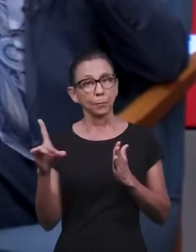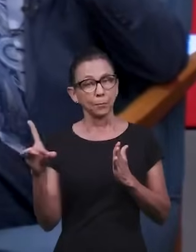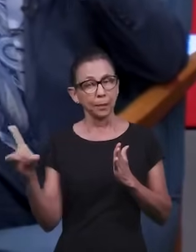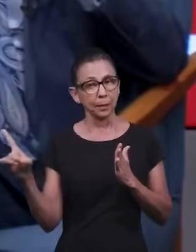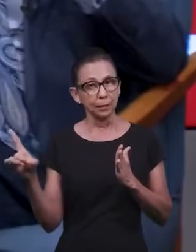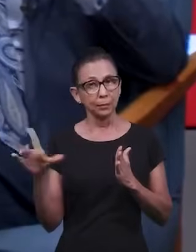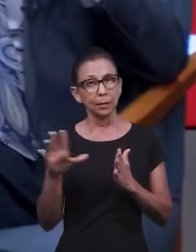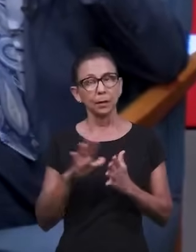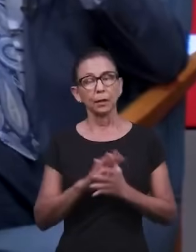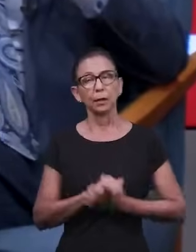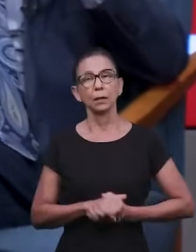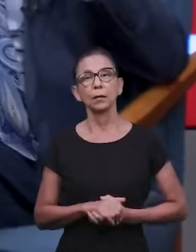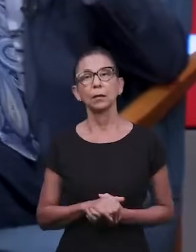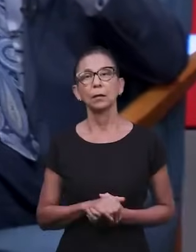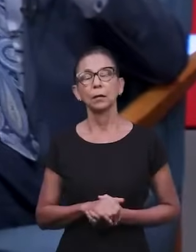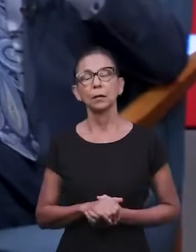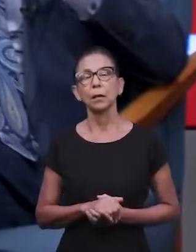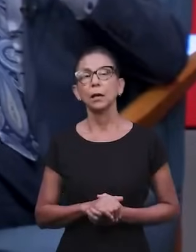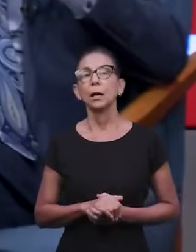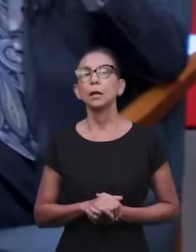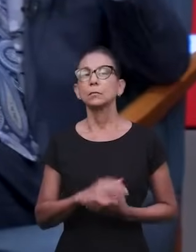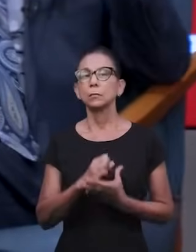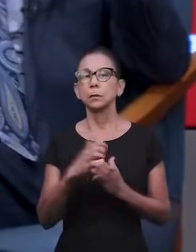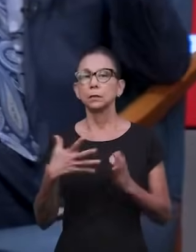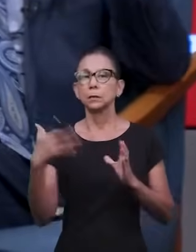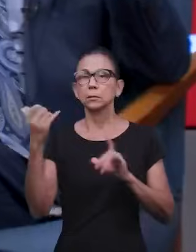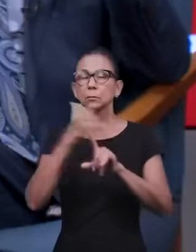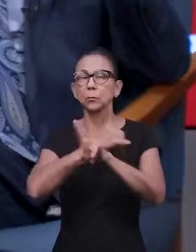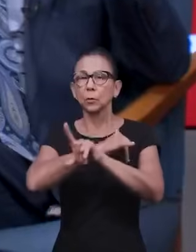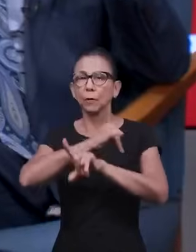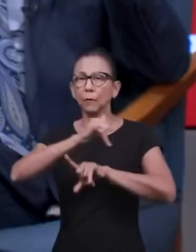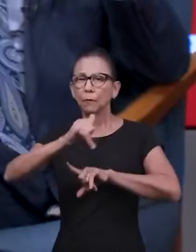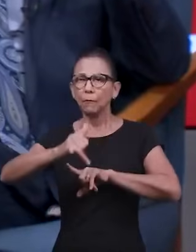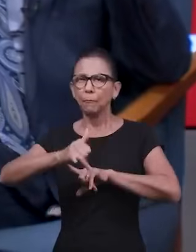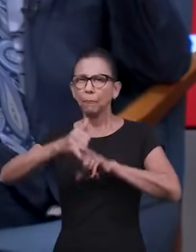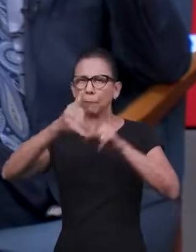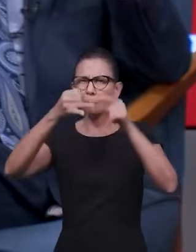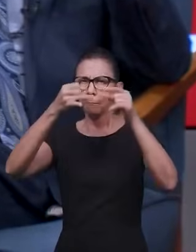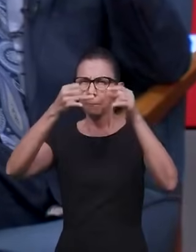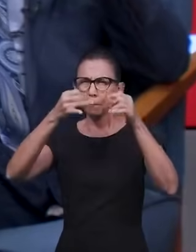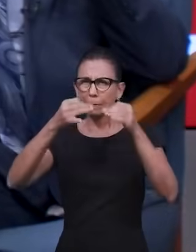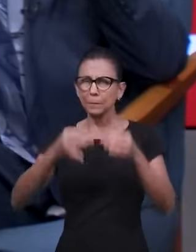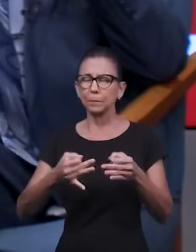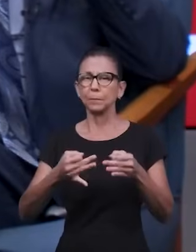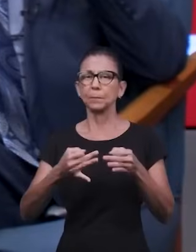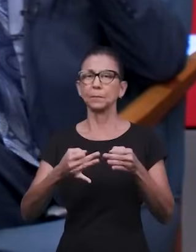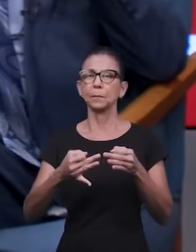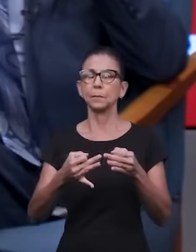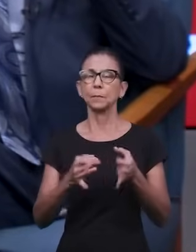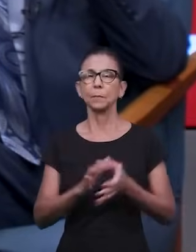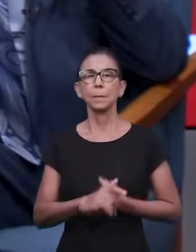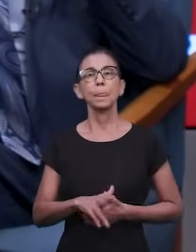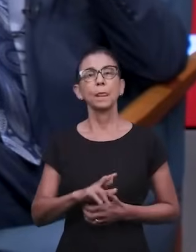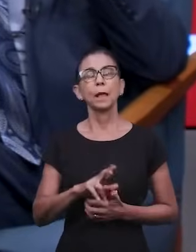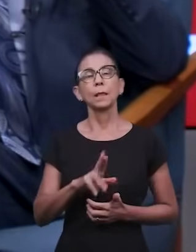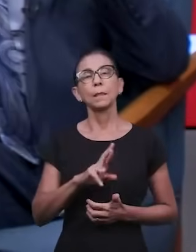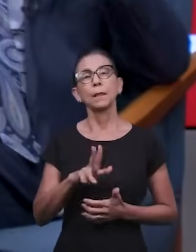a Bíblia ela tem um caráter Profético notável basta observar